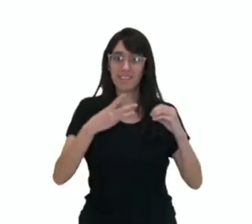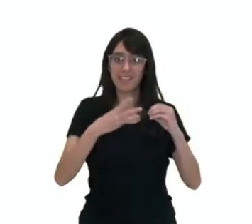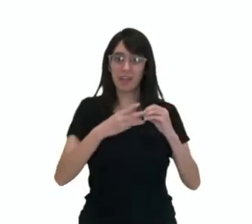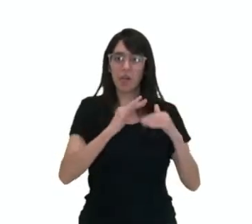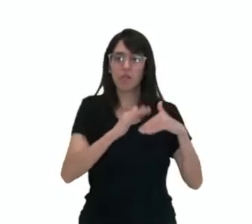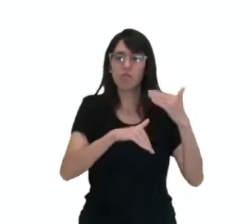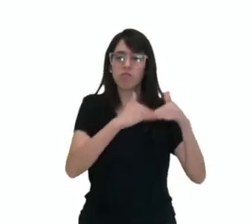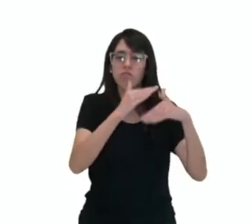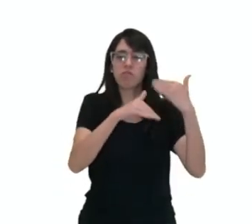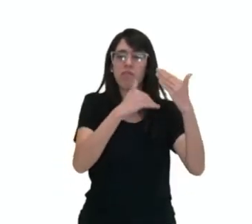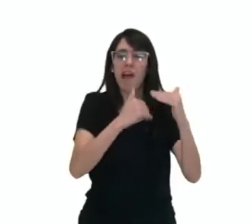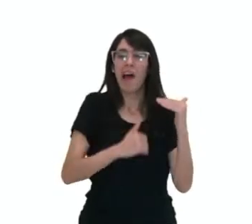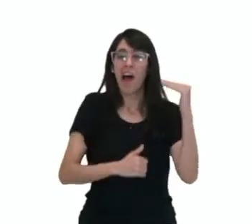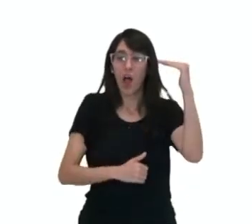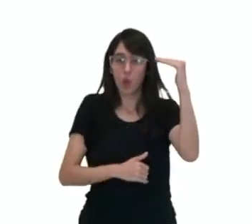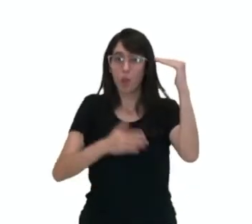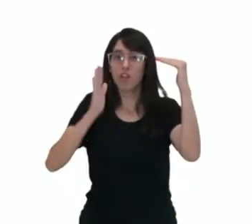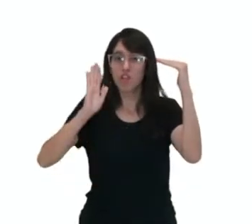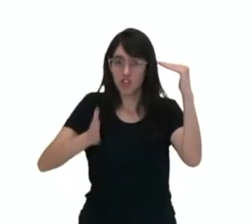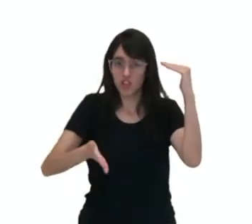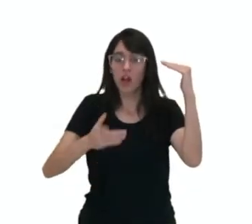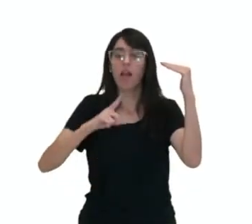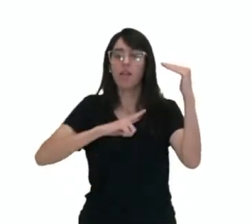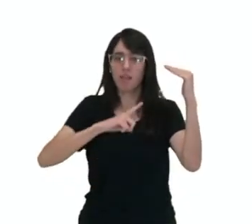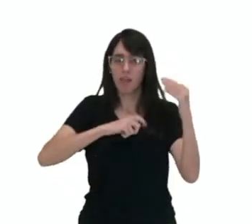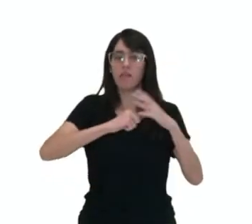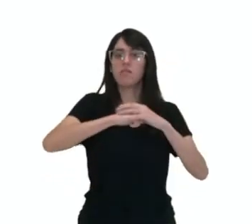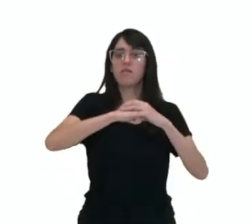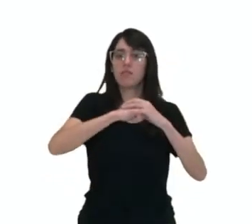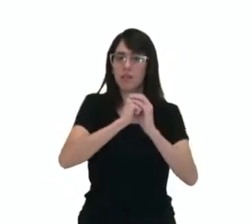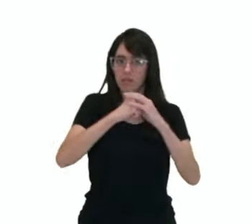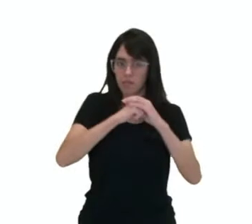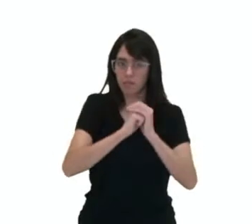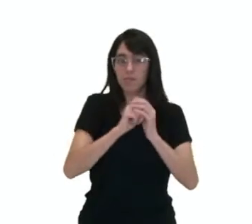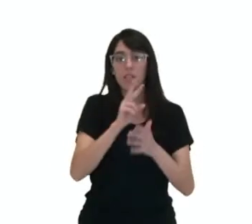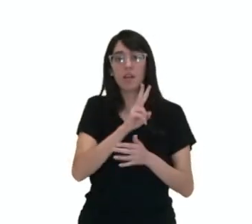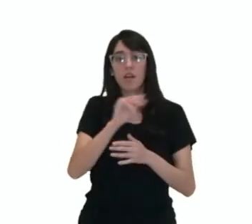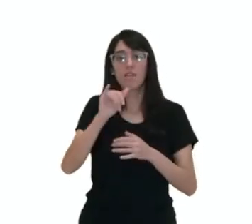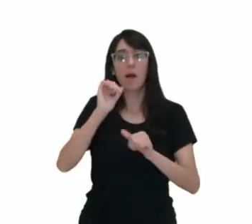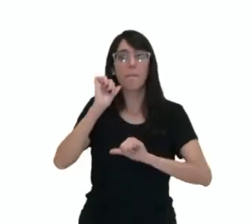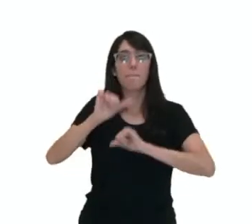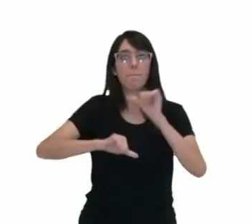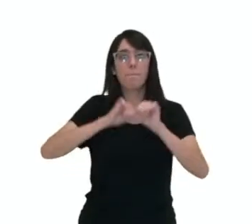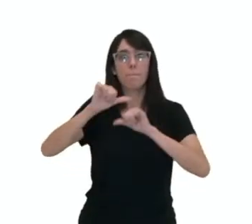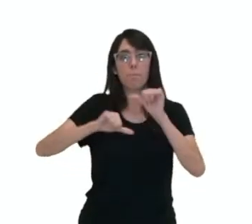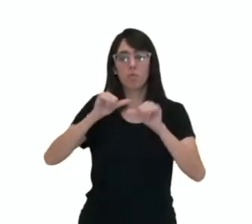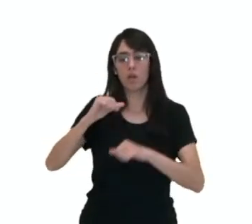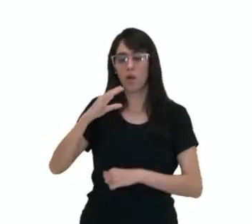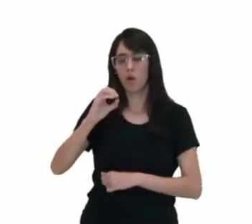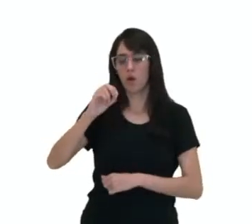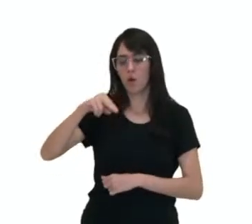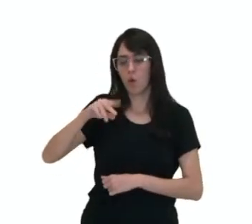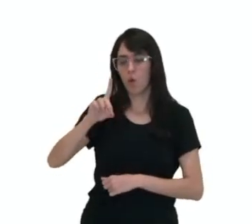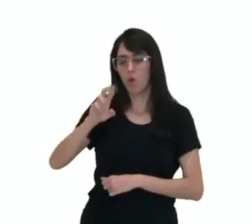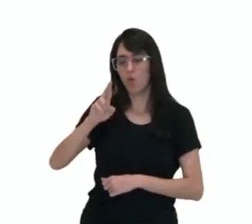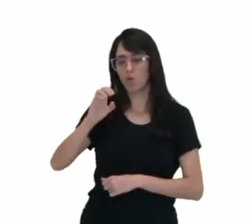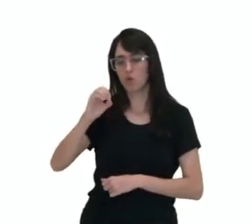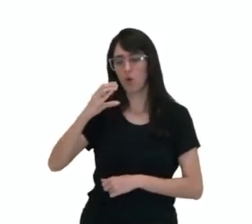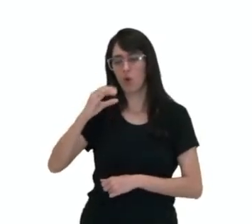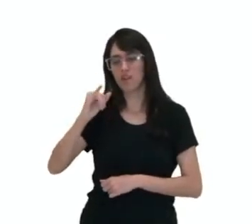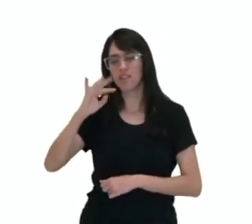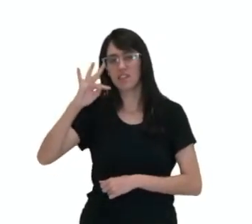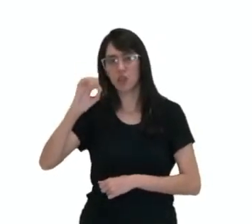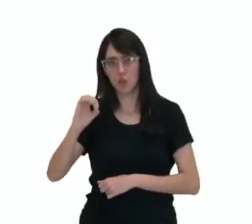vai recebendo essa cartilagem e ela vai se transformar em condrócito, que é a célula